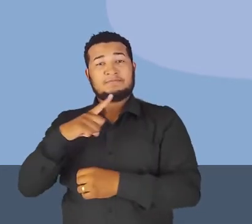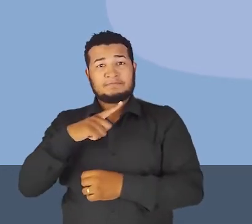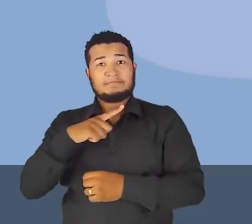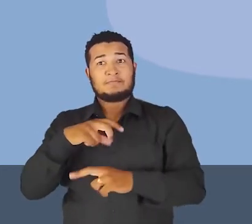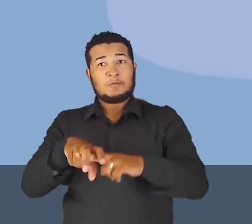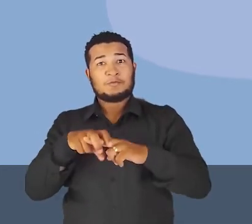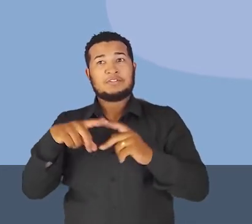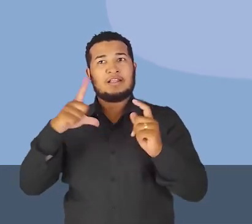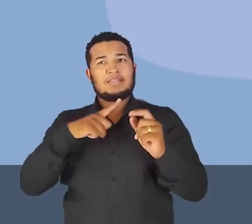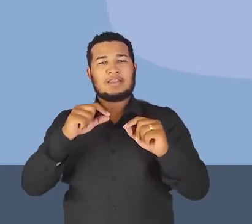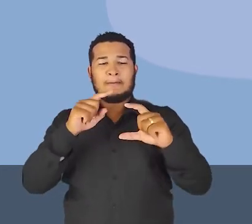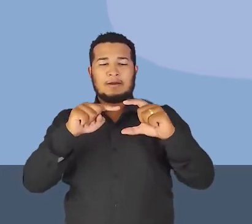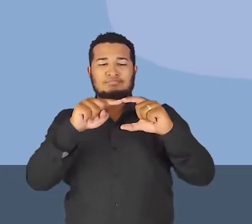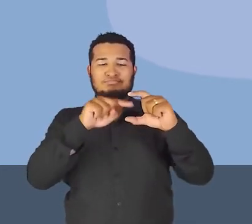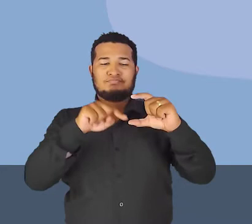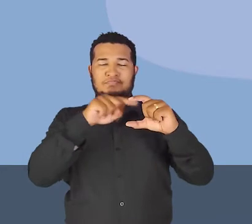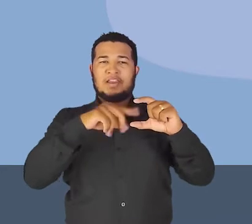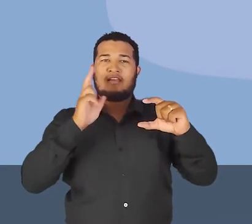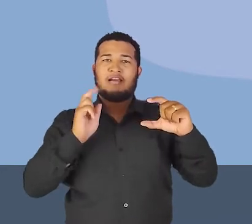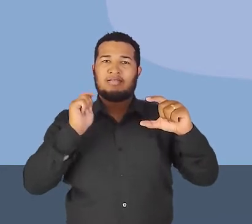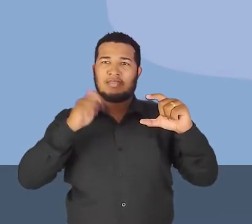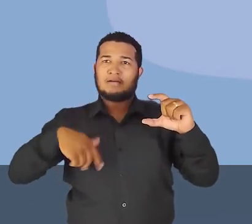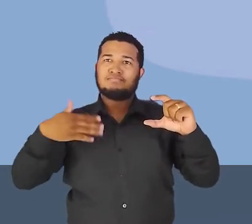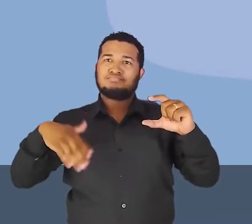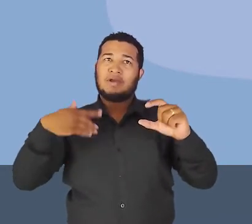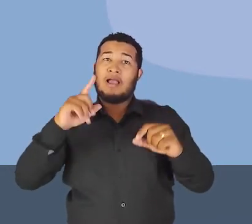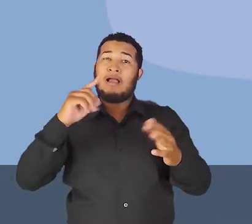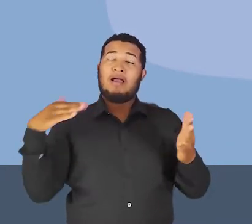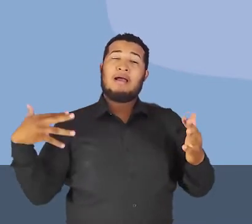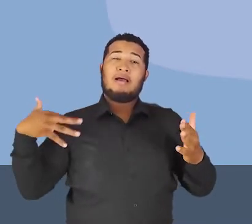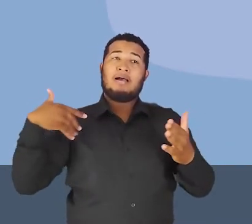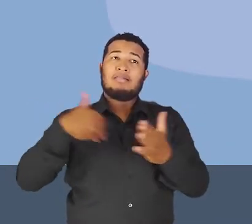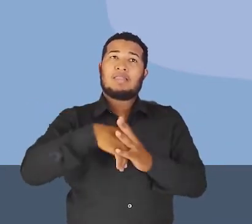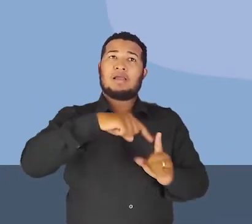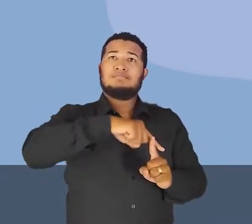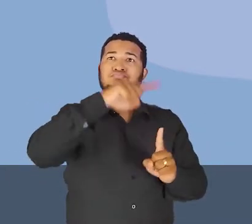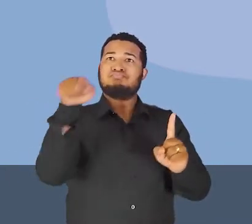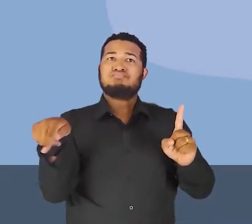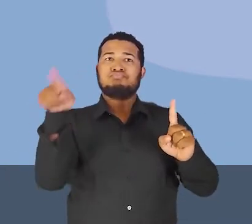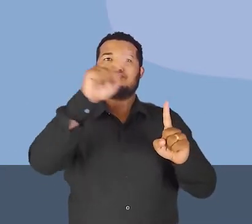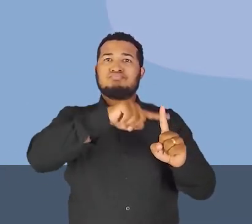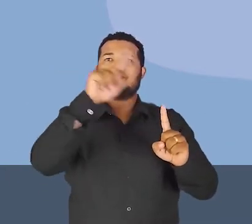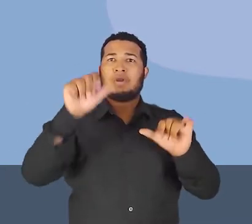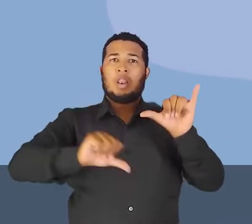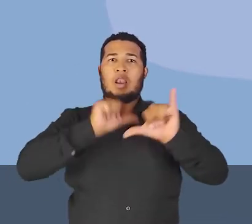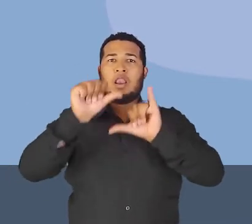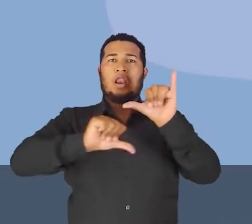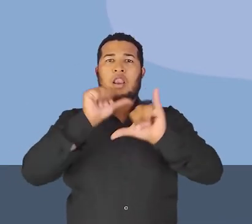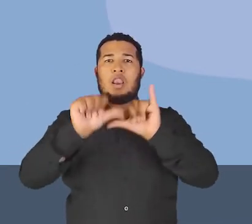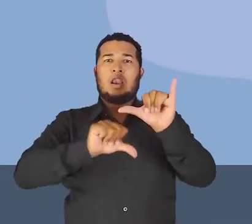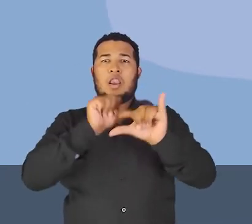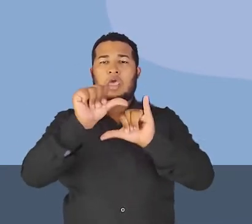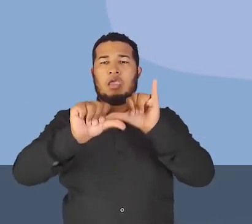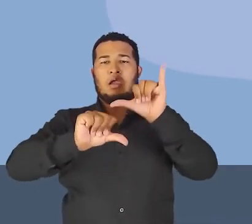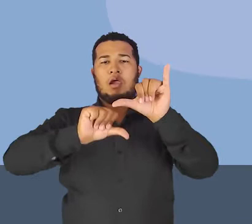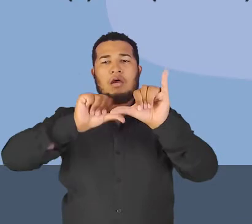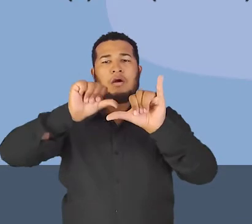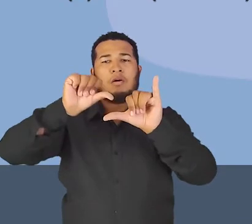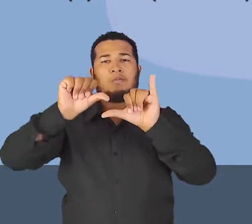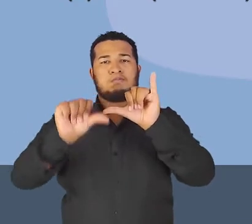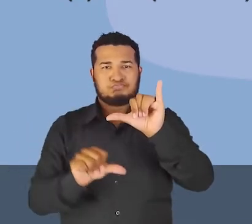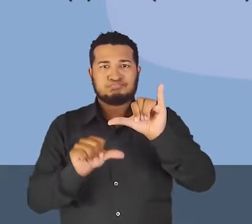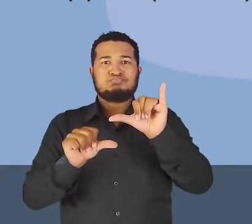então, o funcionamento da pilha até essa reação se esgotar, porque quando a reação se esgotar, a pilha para de